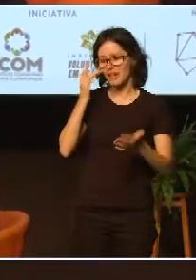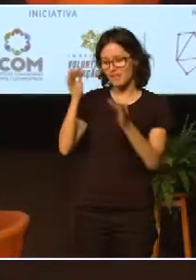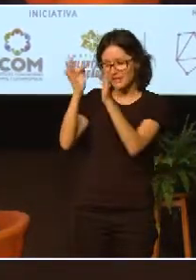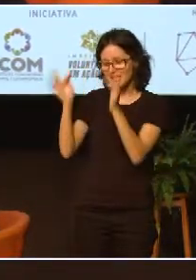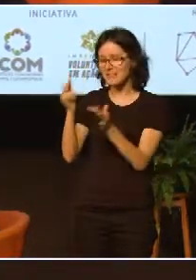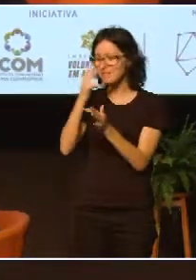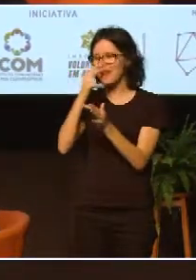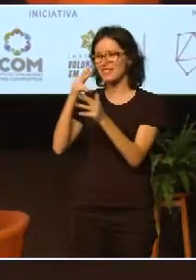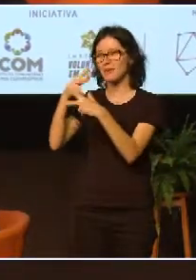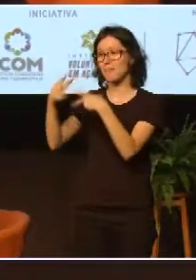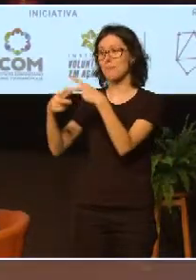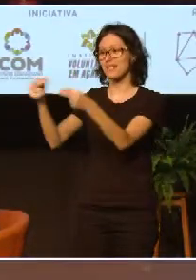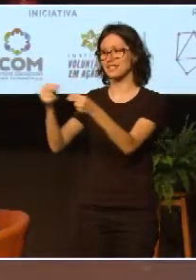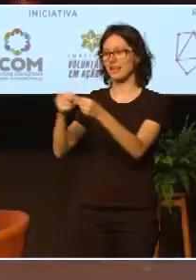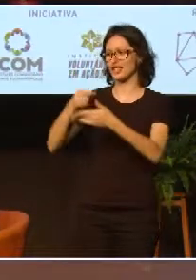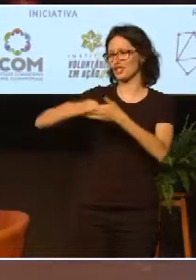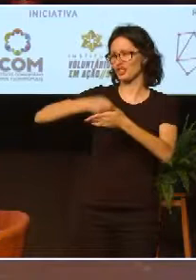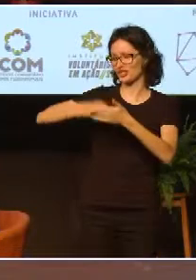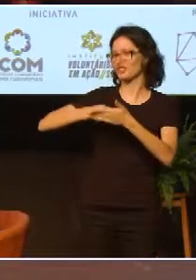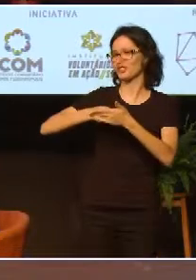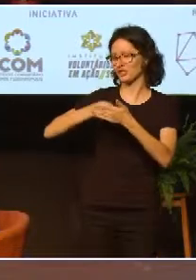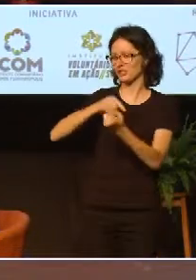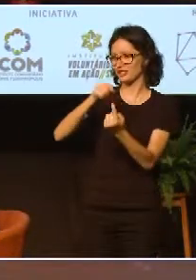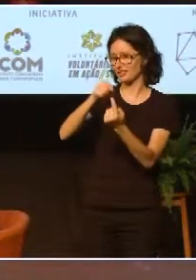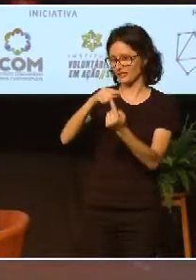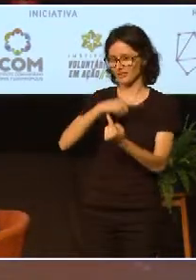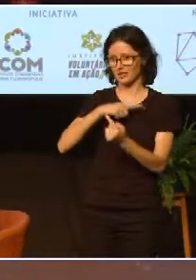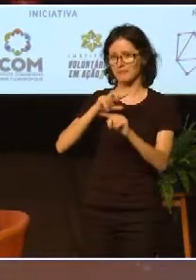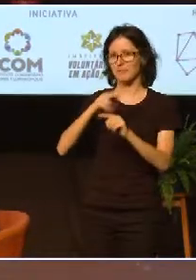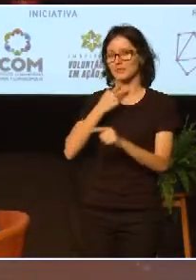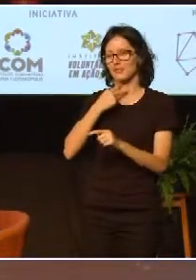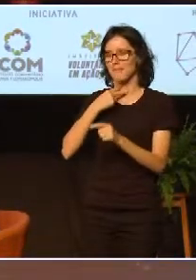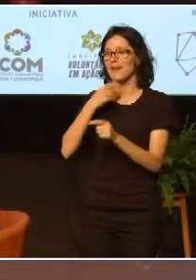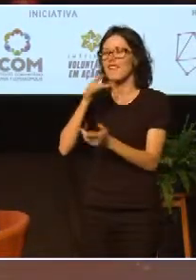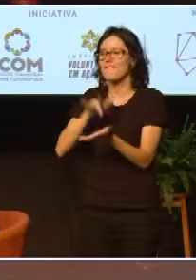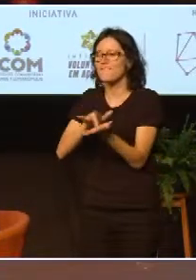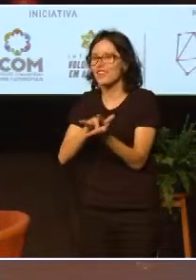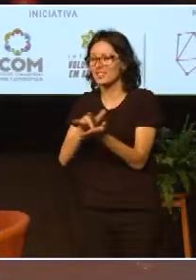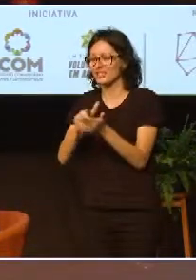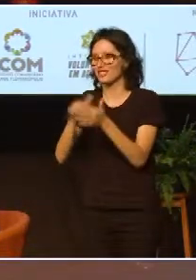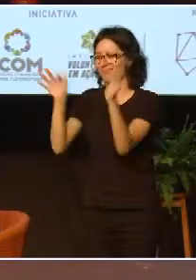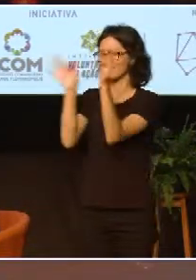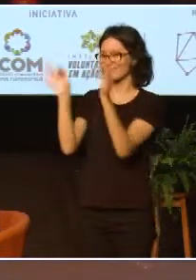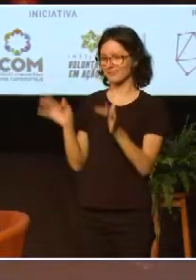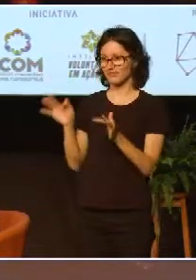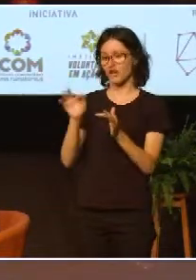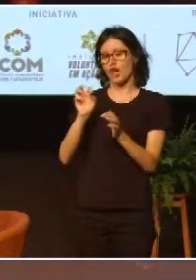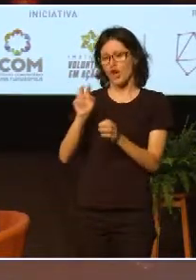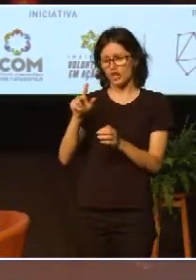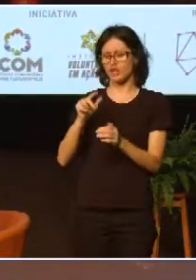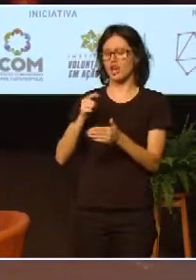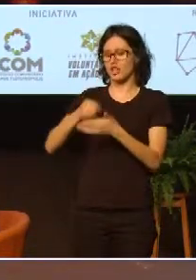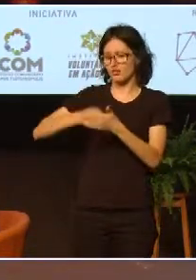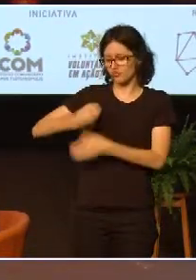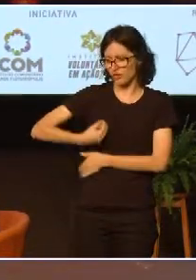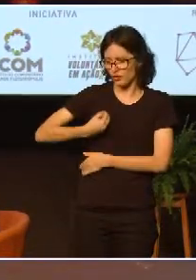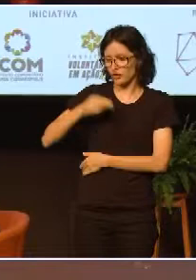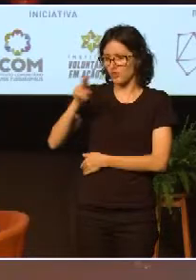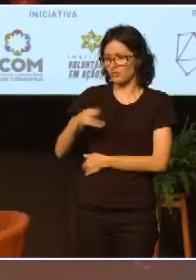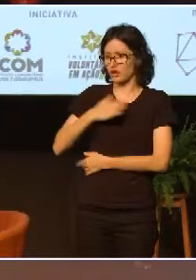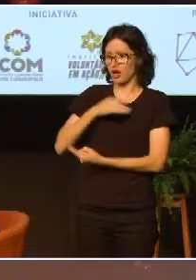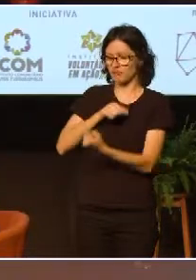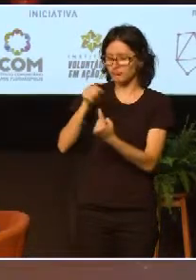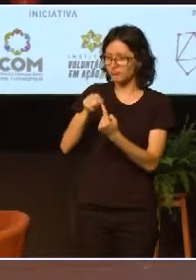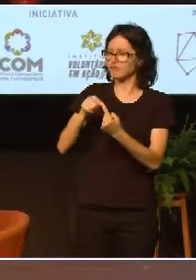que um brinde desse propósito, mas não dá para mascarar uma felicidade. O fato de eu viver com propósito e ser muito mais